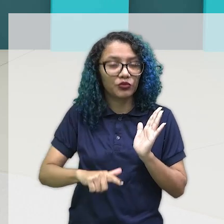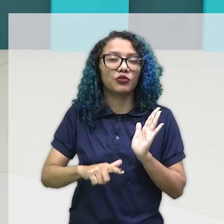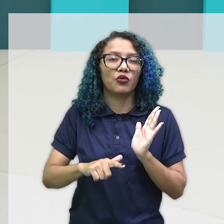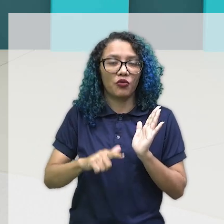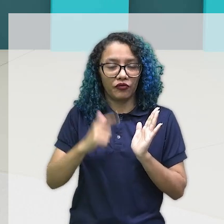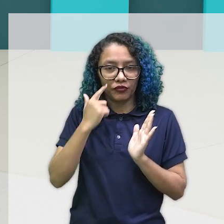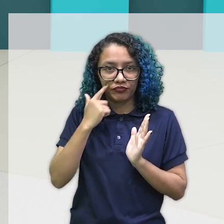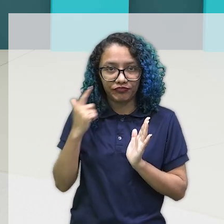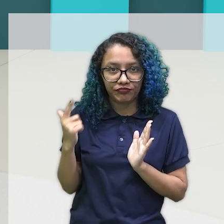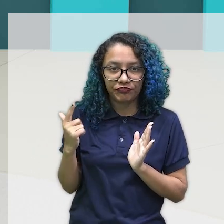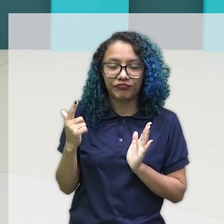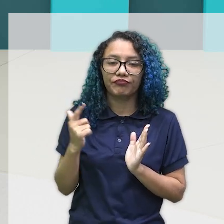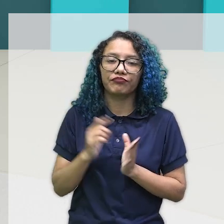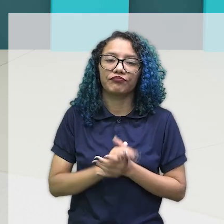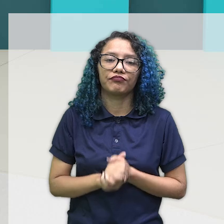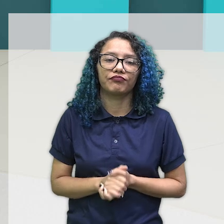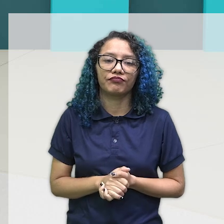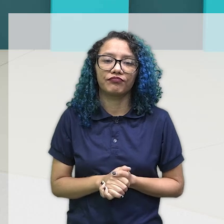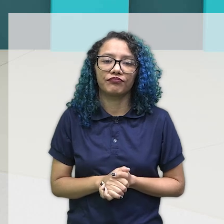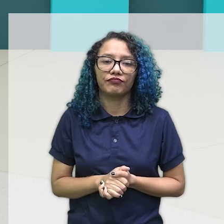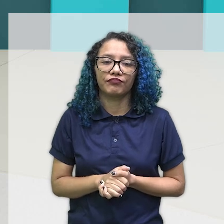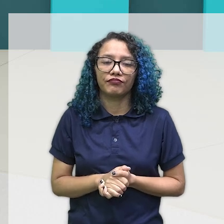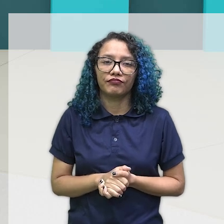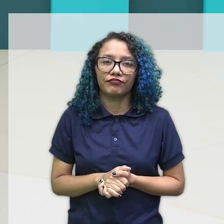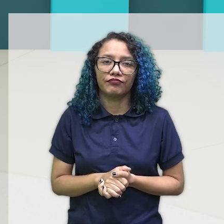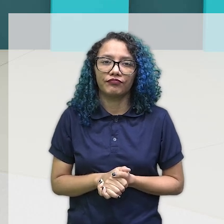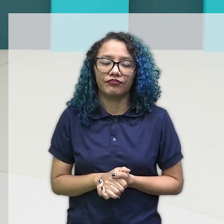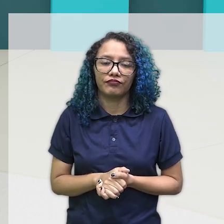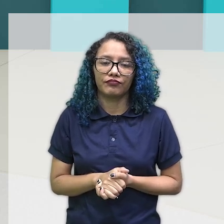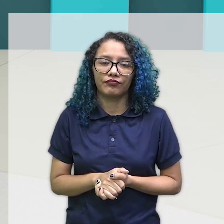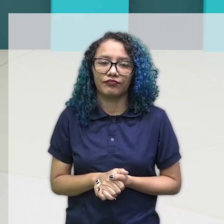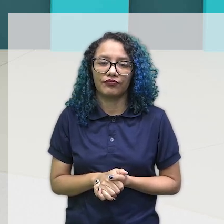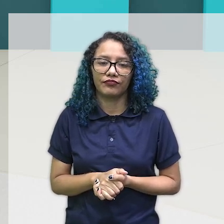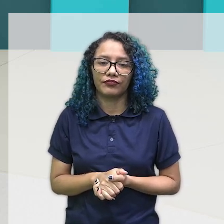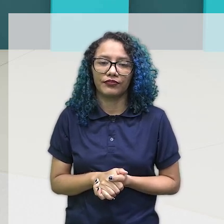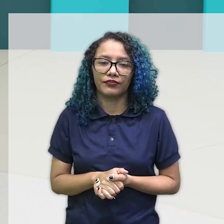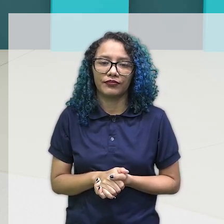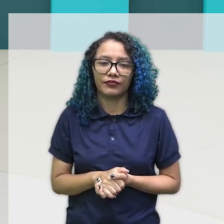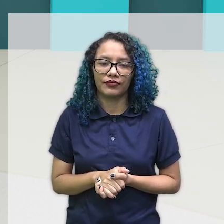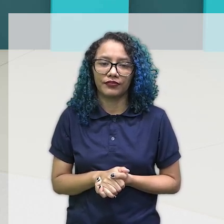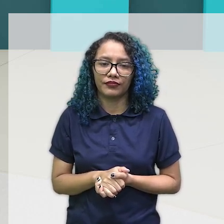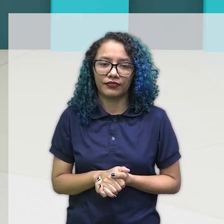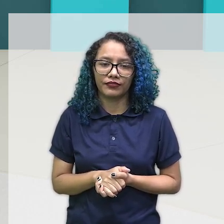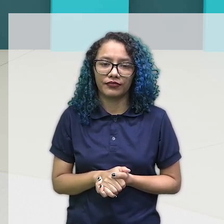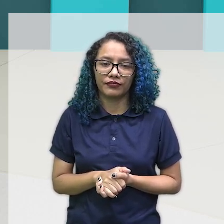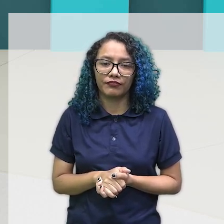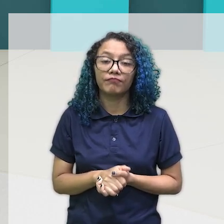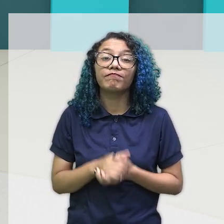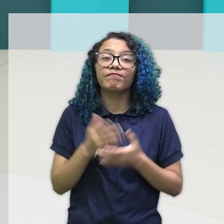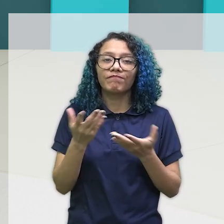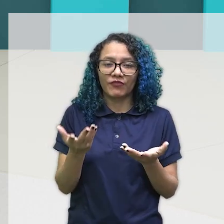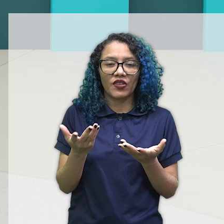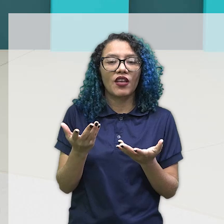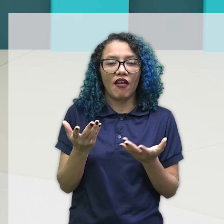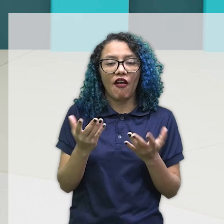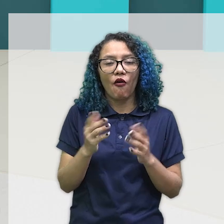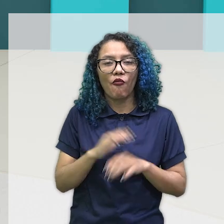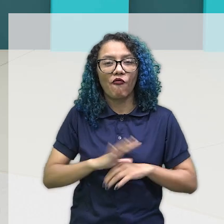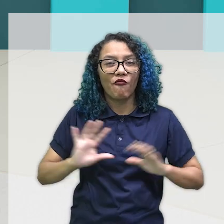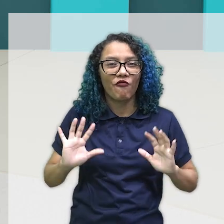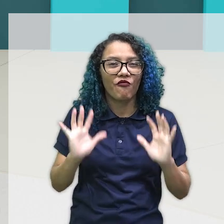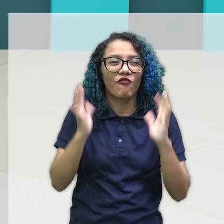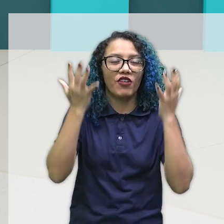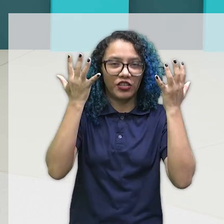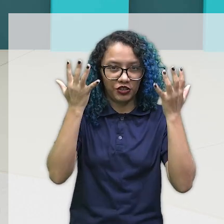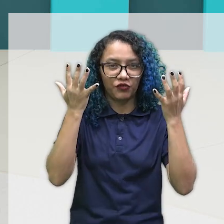largest annual festivals in Brazil. É um dos maiores festivais anuais do